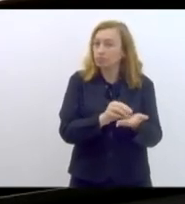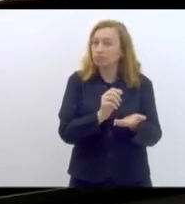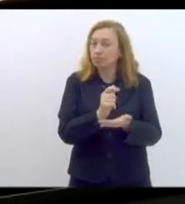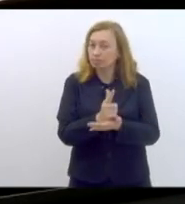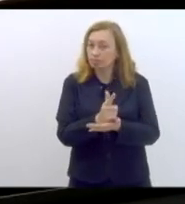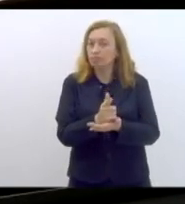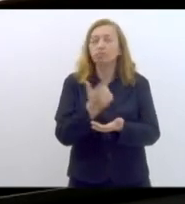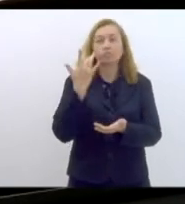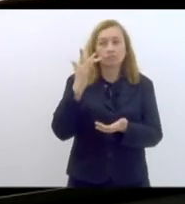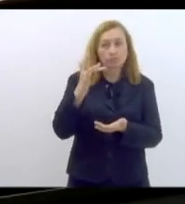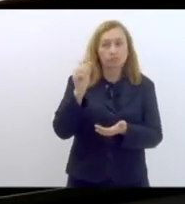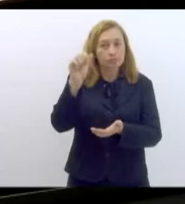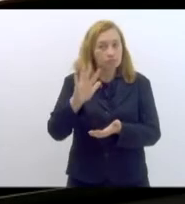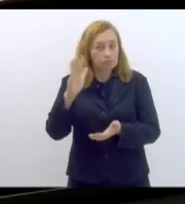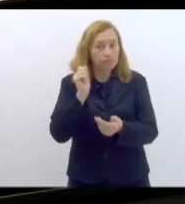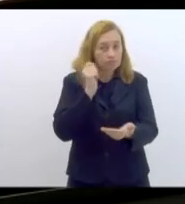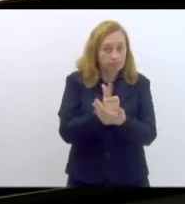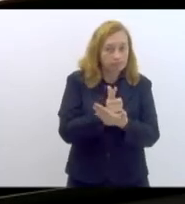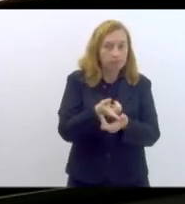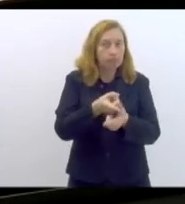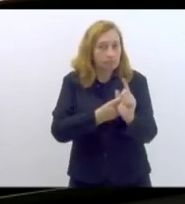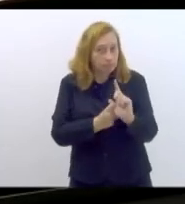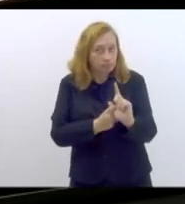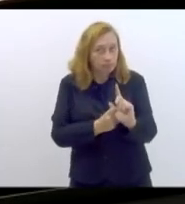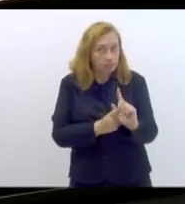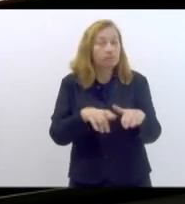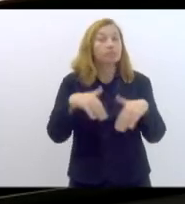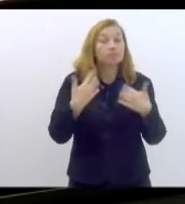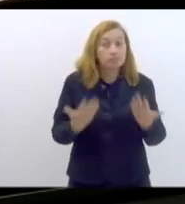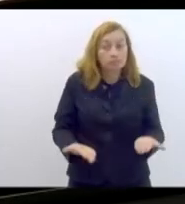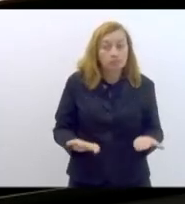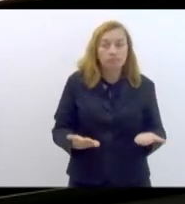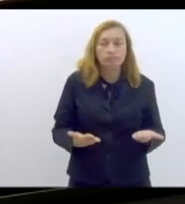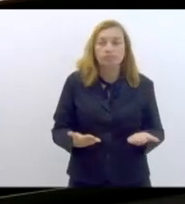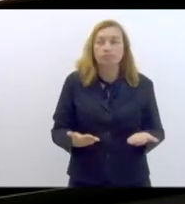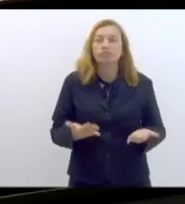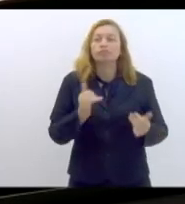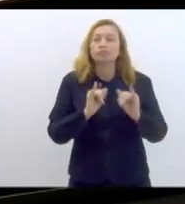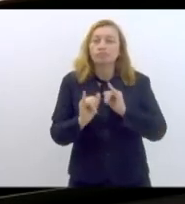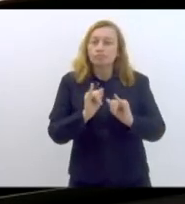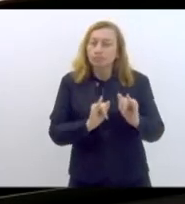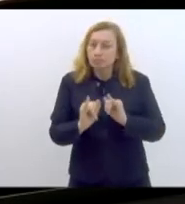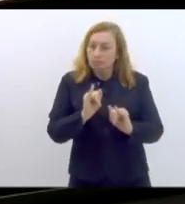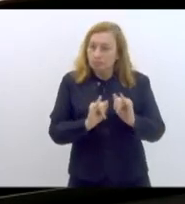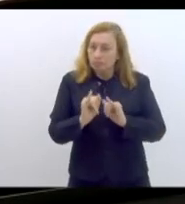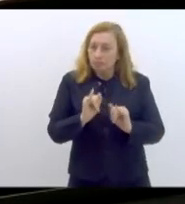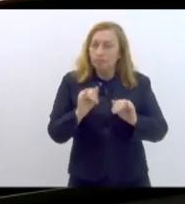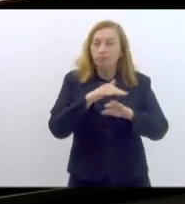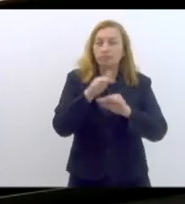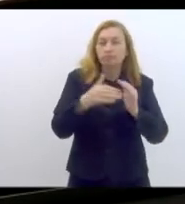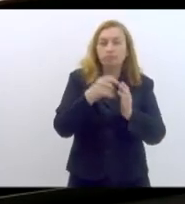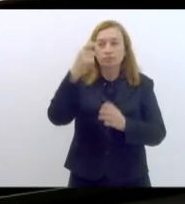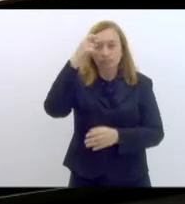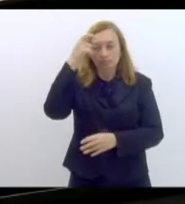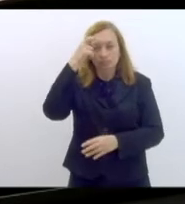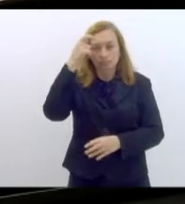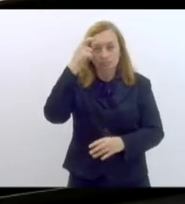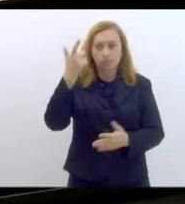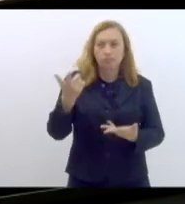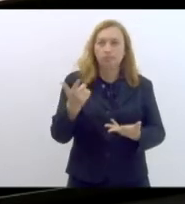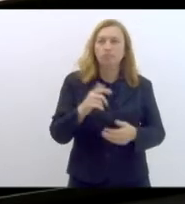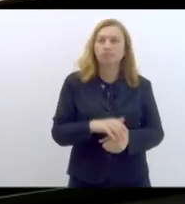do Tesouro Nacional, para quitar a dívida. Tá? Então, só para ter uma informação, todo mundo ficar ciente dessa informação,